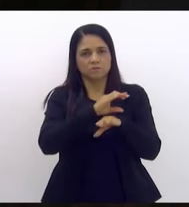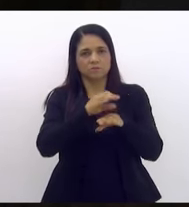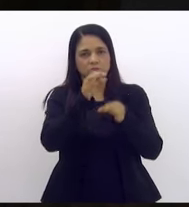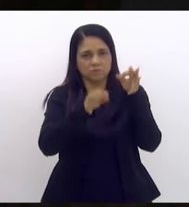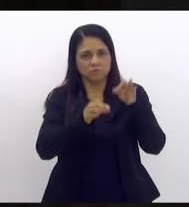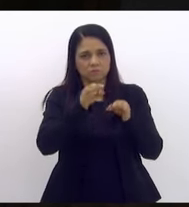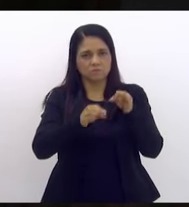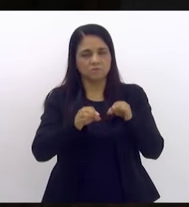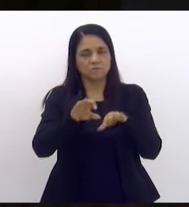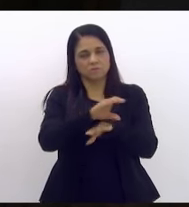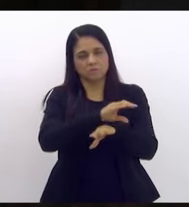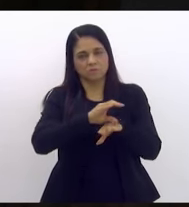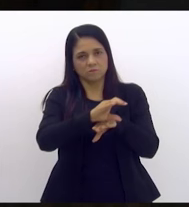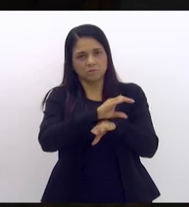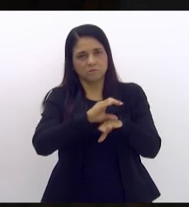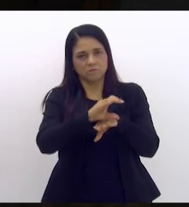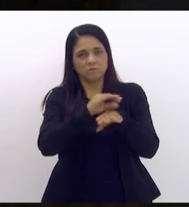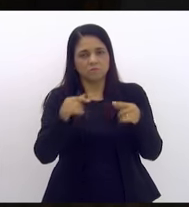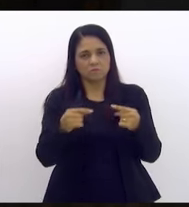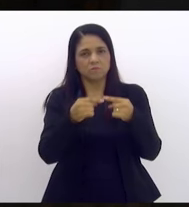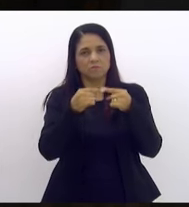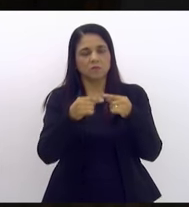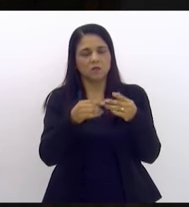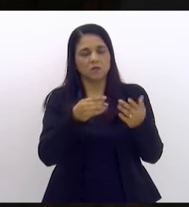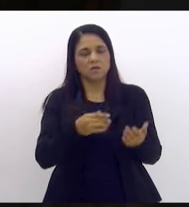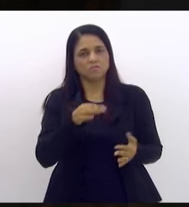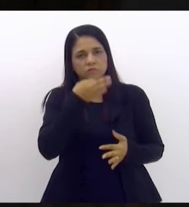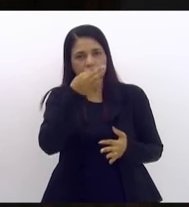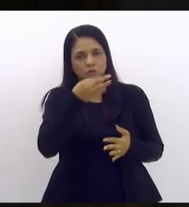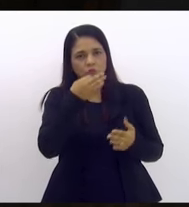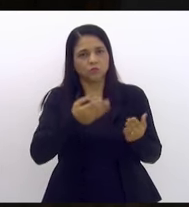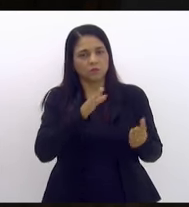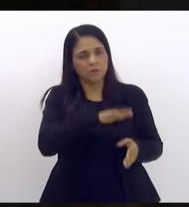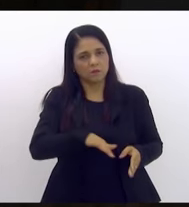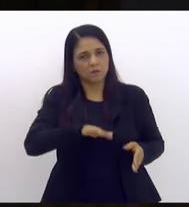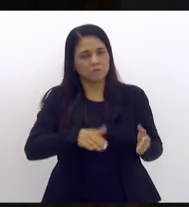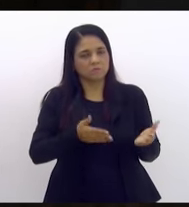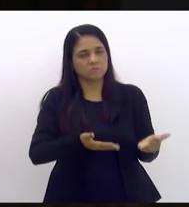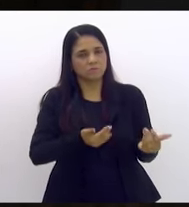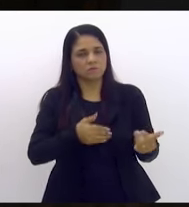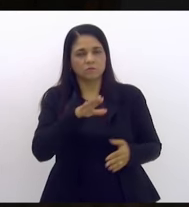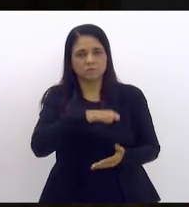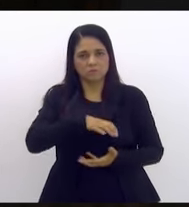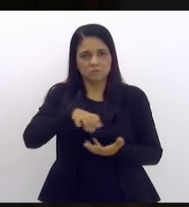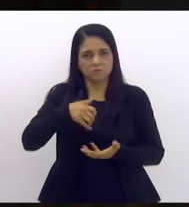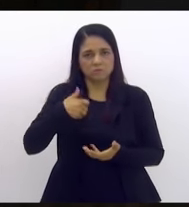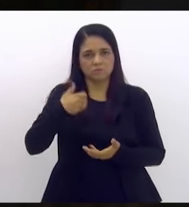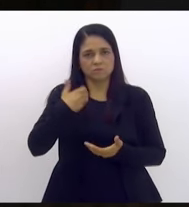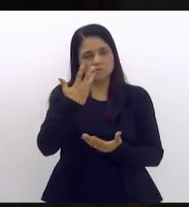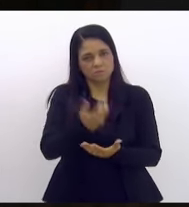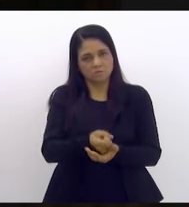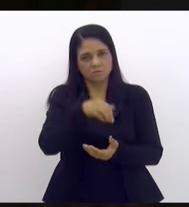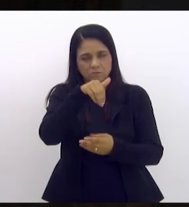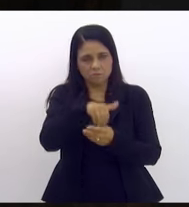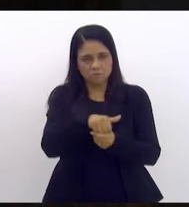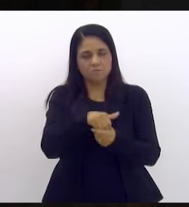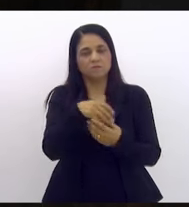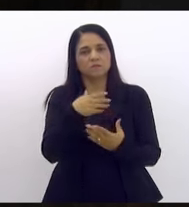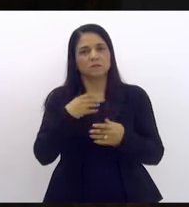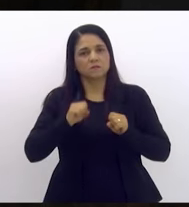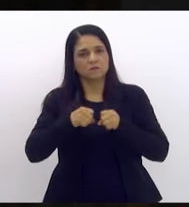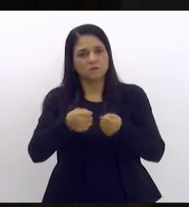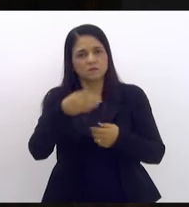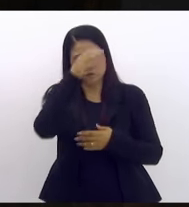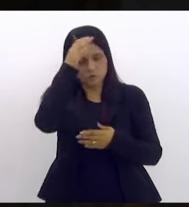pela constitucionalidade de assuntos da criança, do adolescente e do idoso, favorável. De Defesa do Consumidor, favorável.